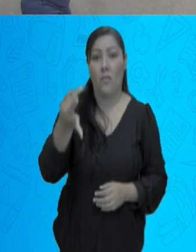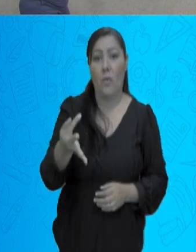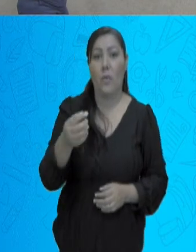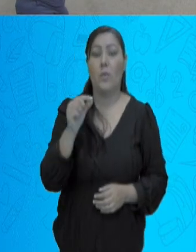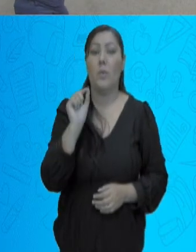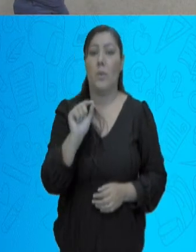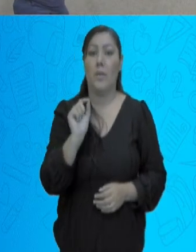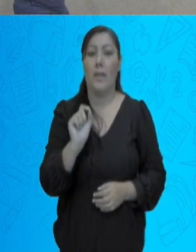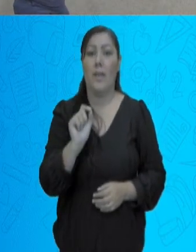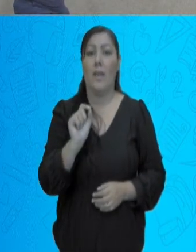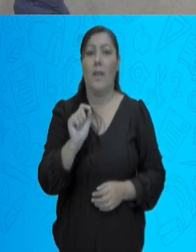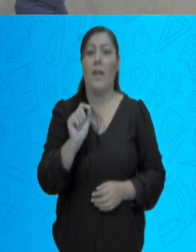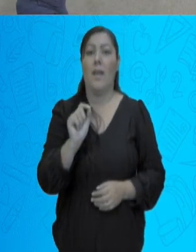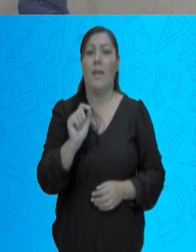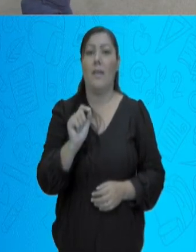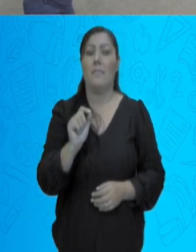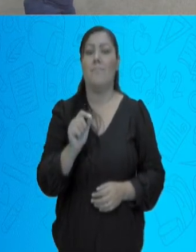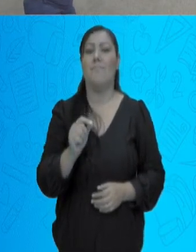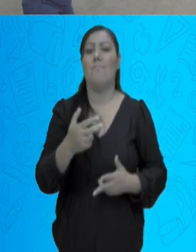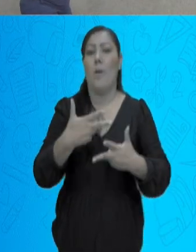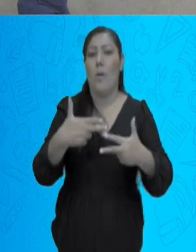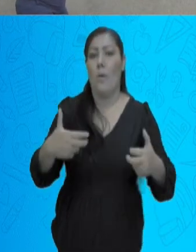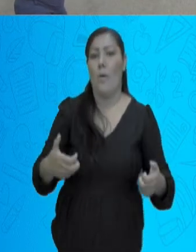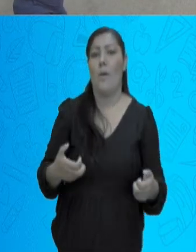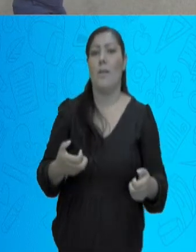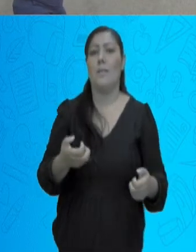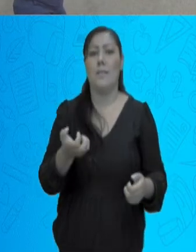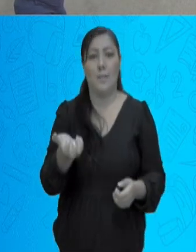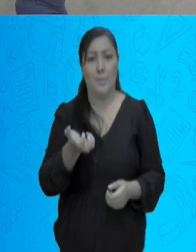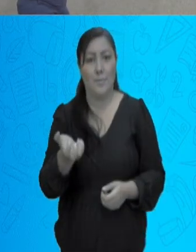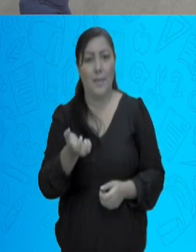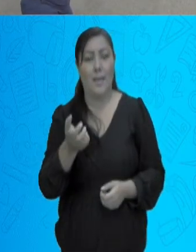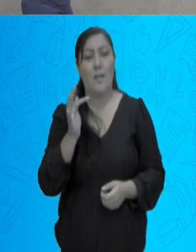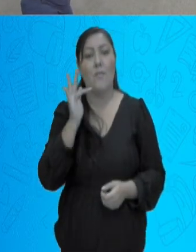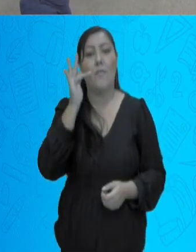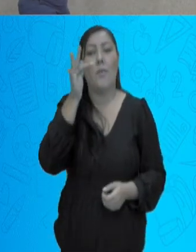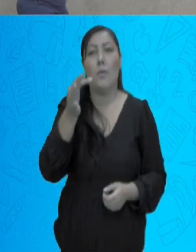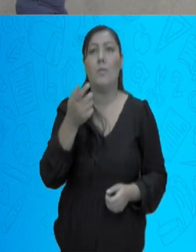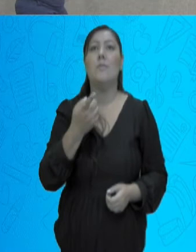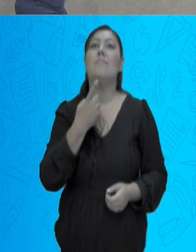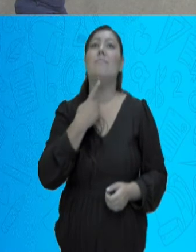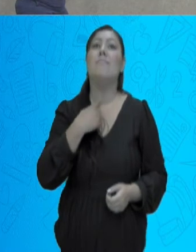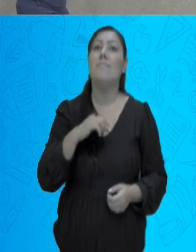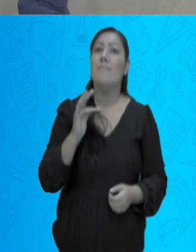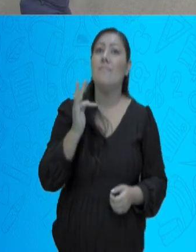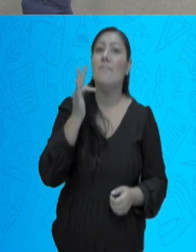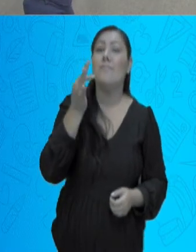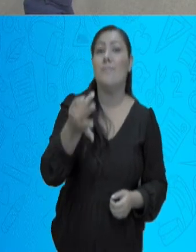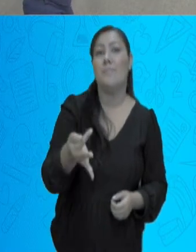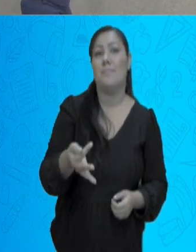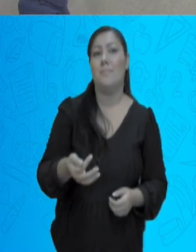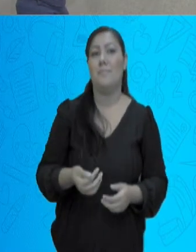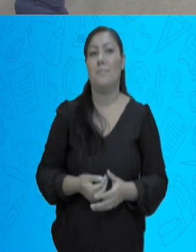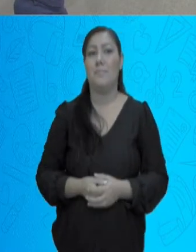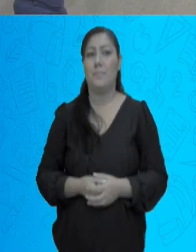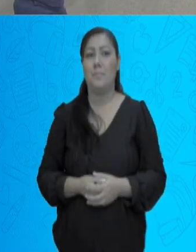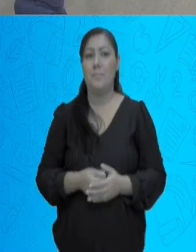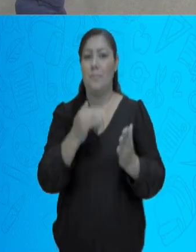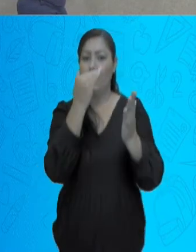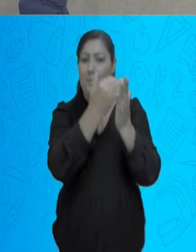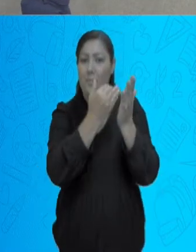né? Ótimo, então. Vamos seguindo, então, aqui com as tabelas. Observem que elas estão